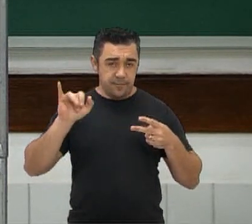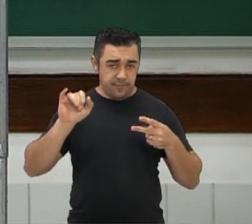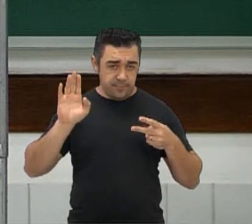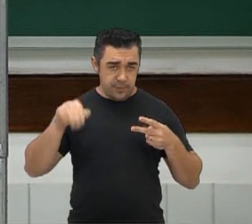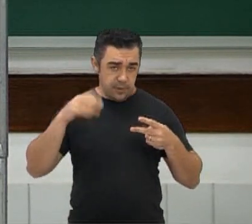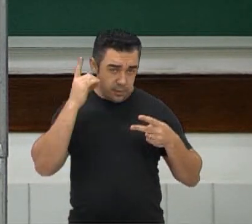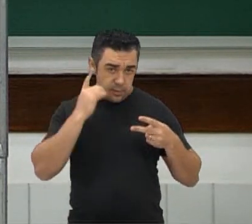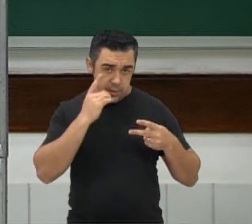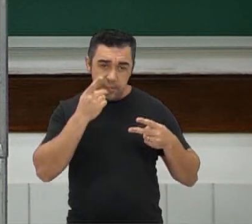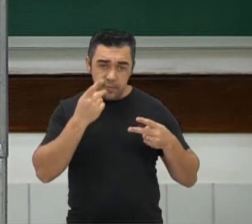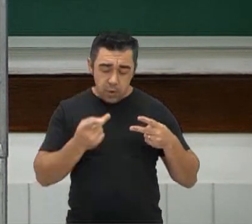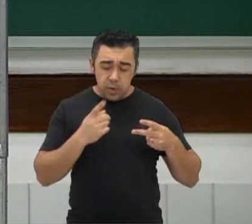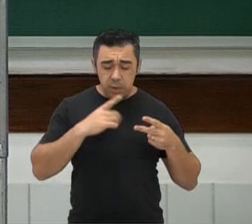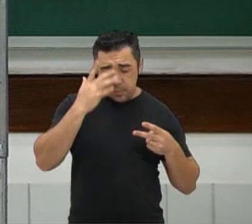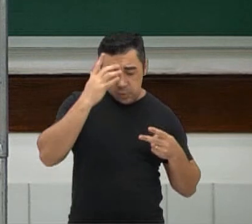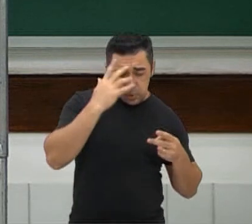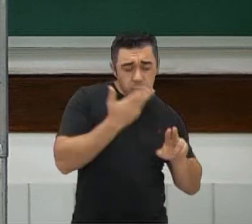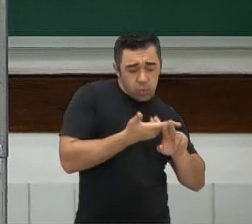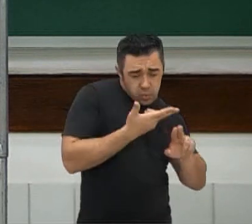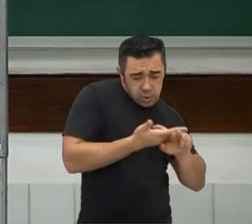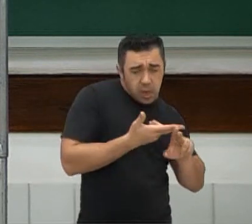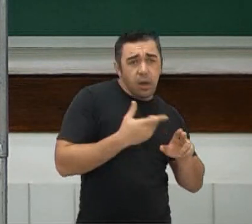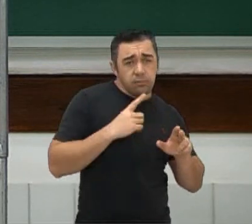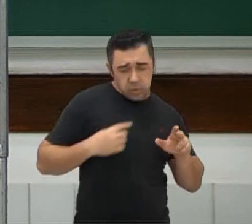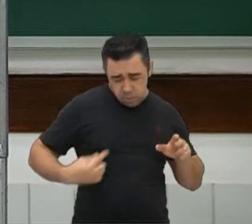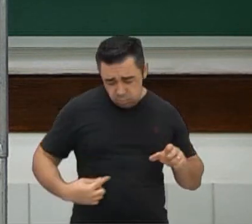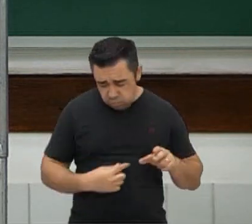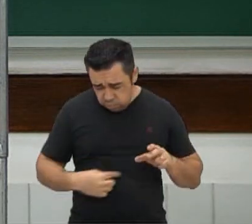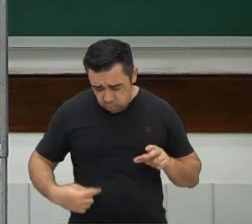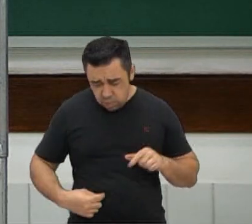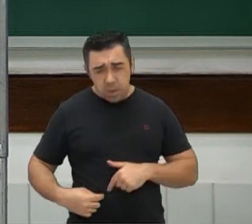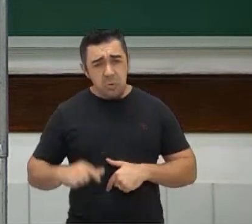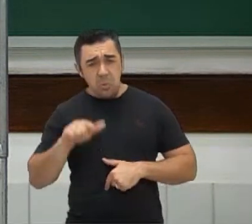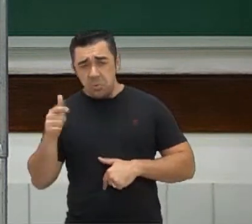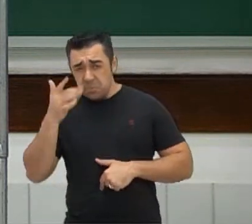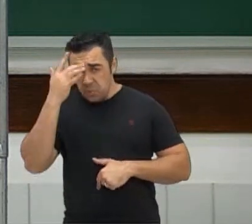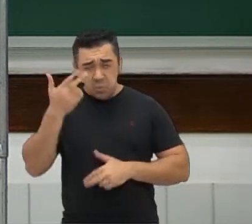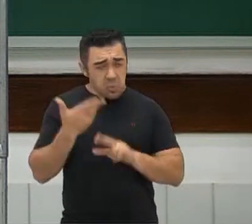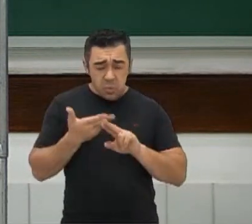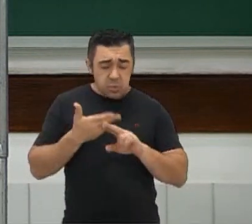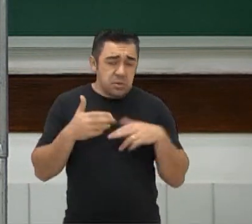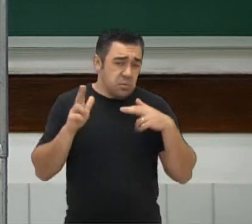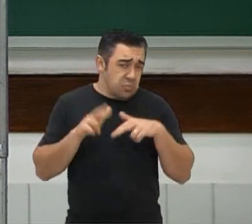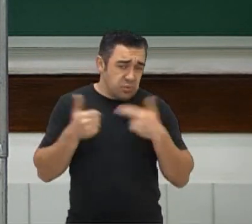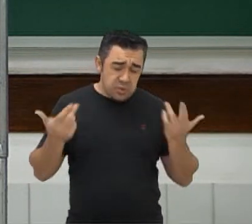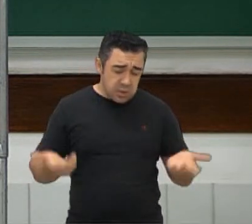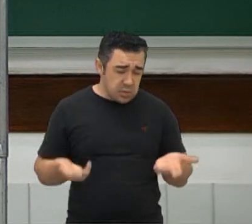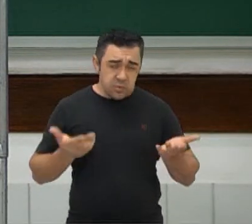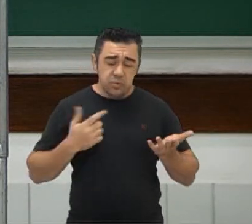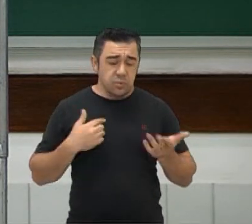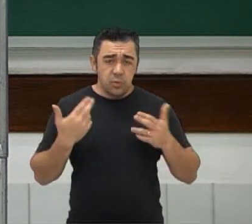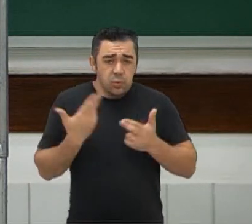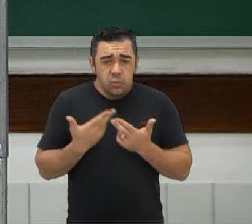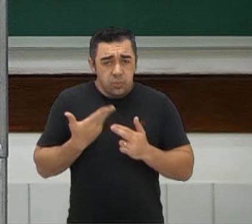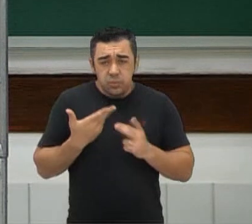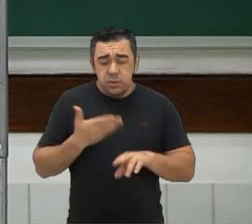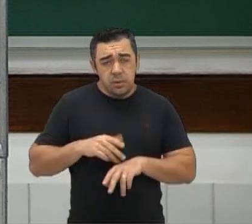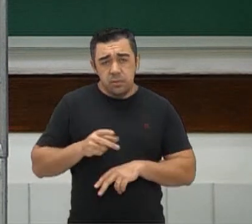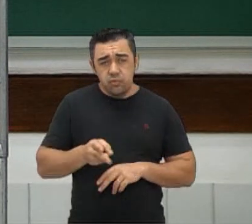que funcionava direito, outro que não funcionava. Como não precisava mais do apêndice, não tinha mais uma função, ele foi sendo, aos